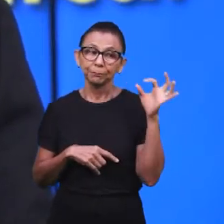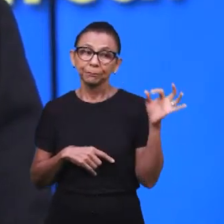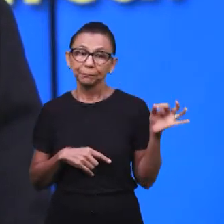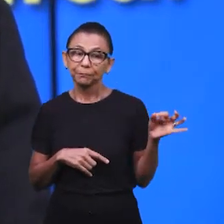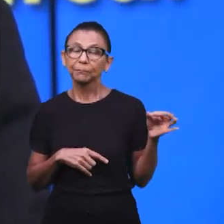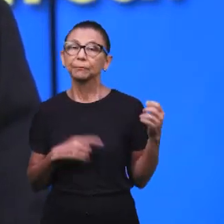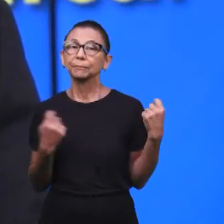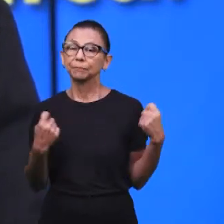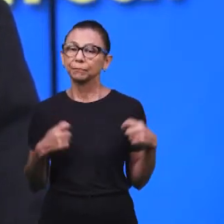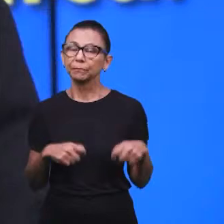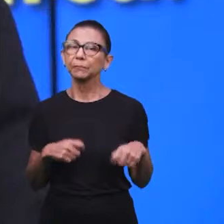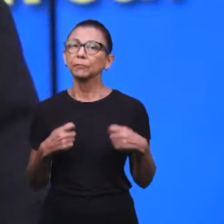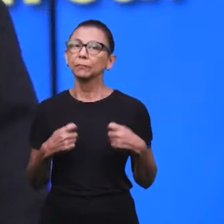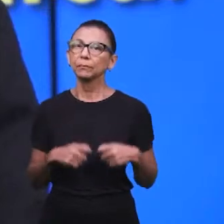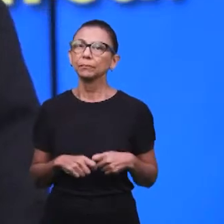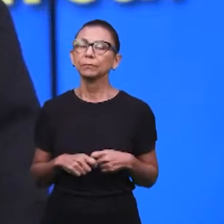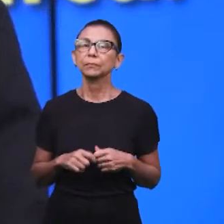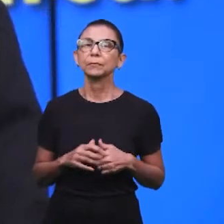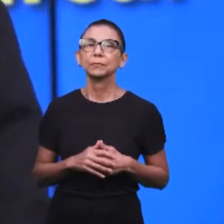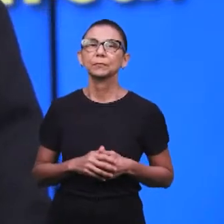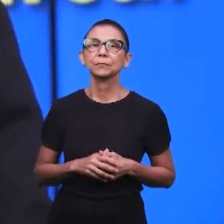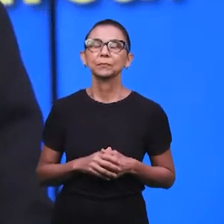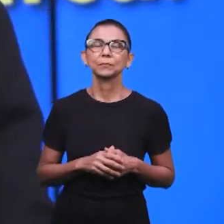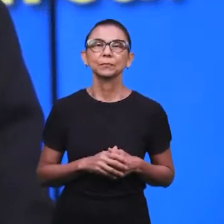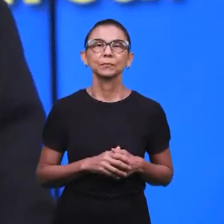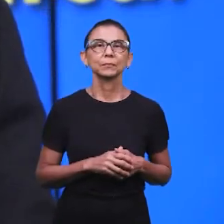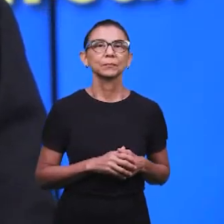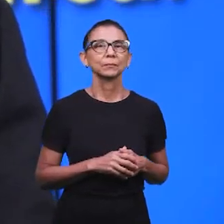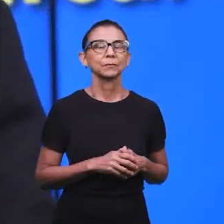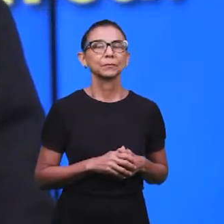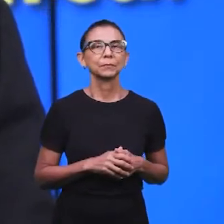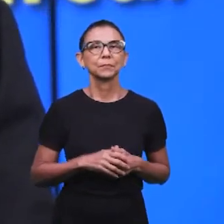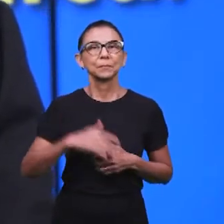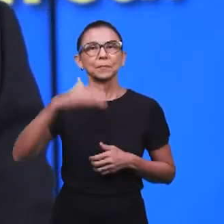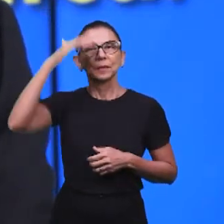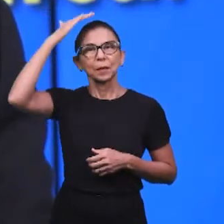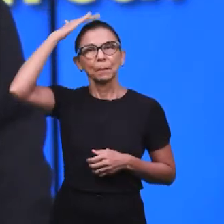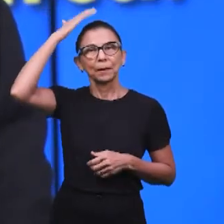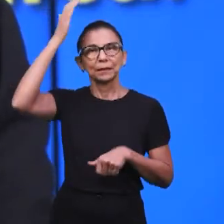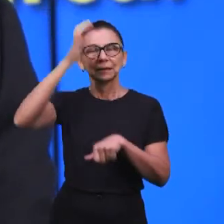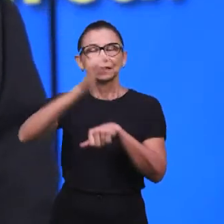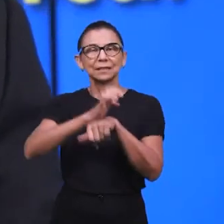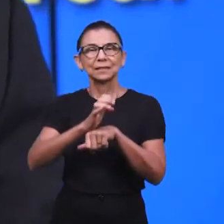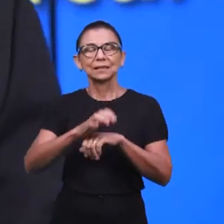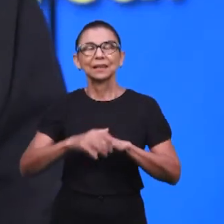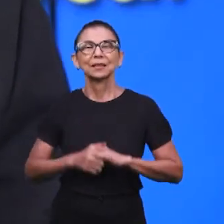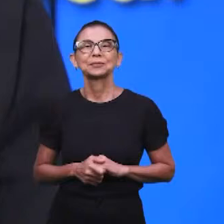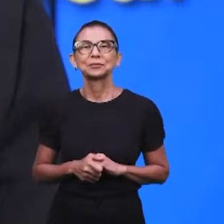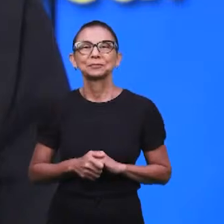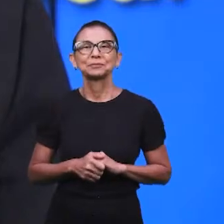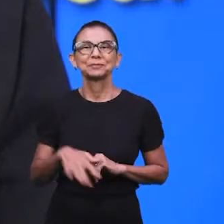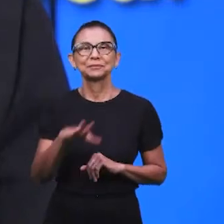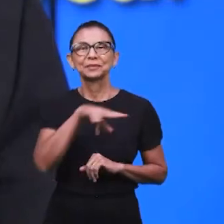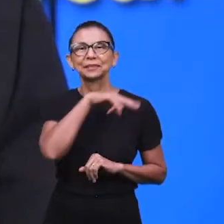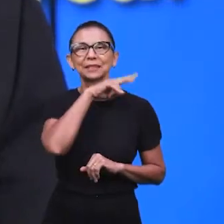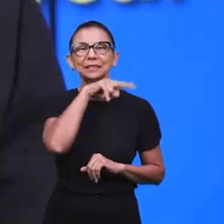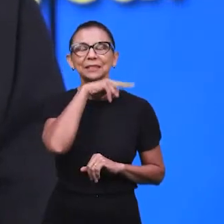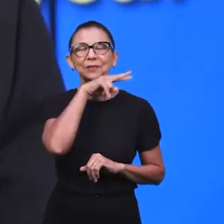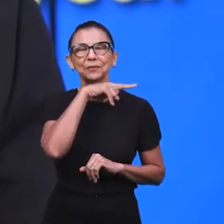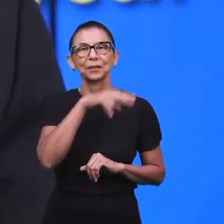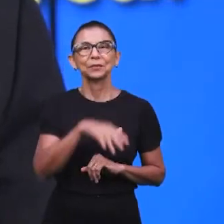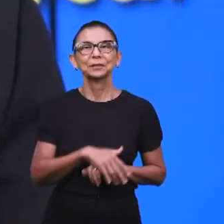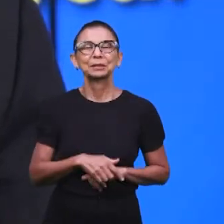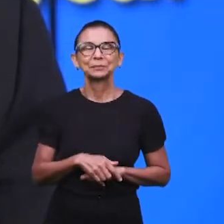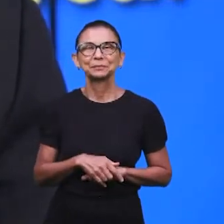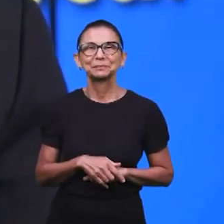estar vigilantes, temos que estar vigilantes, né? E depois, lá no estado do Paraná, as crianças lá de Cascavel, né? Que